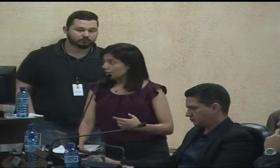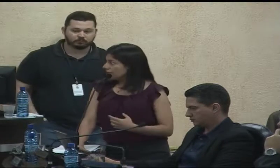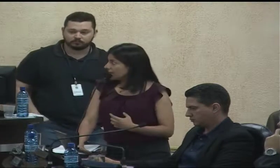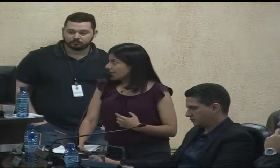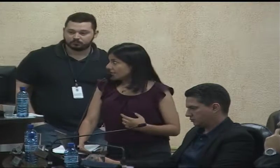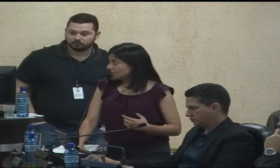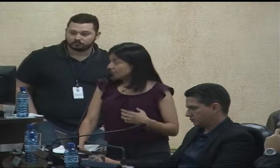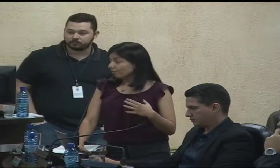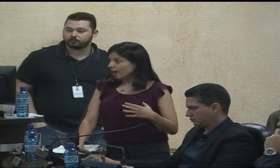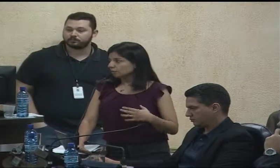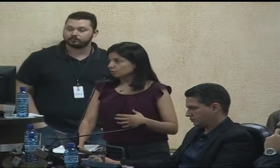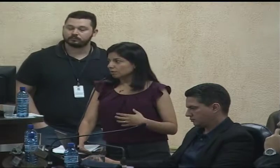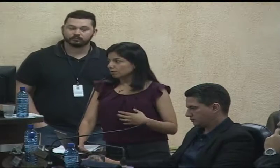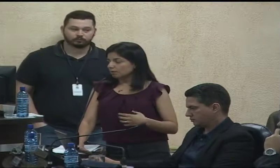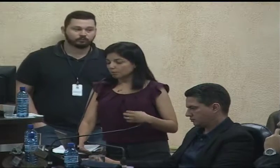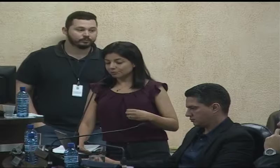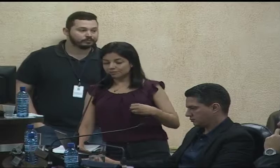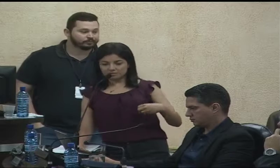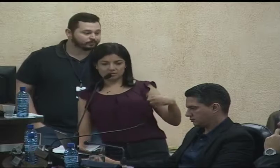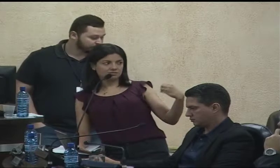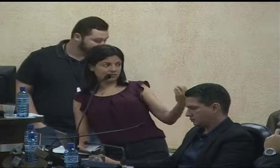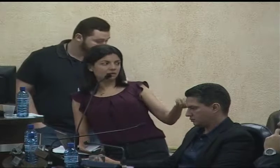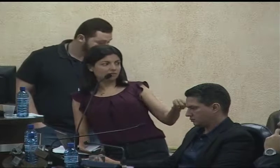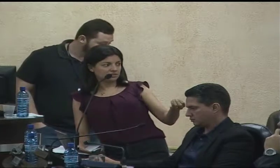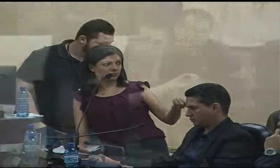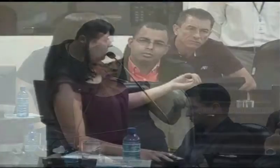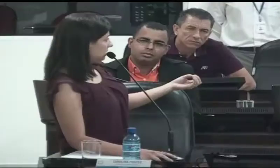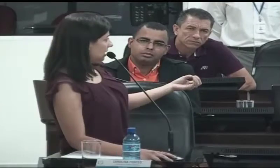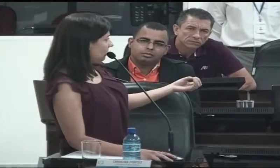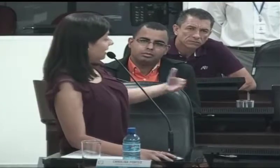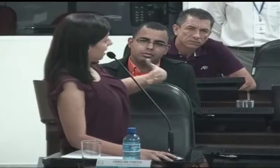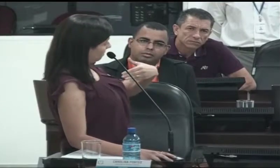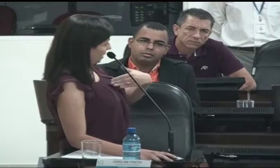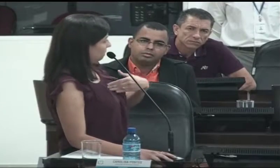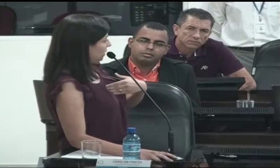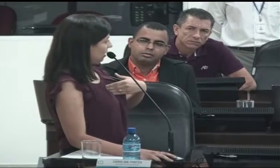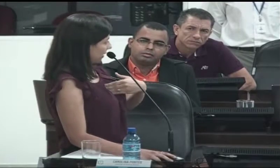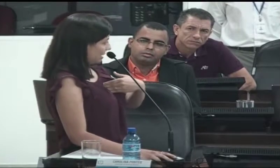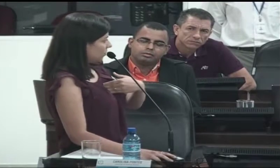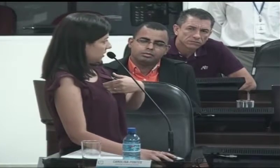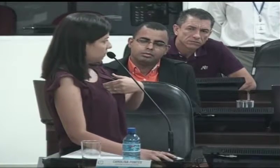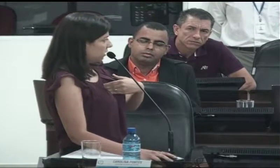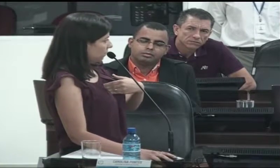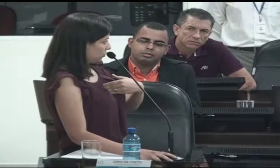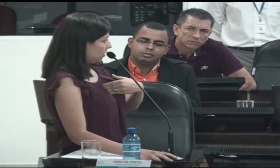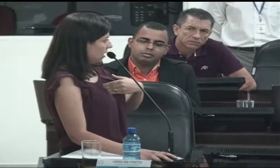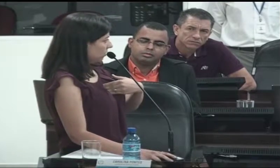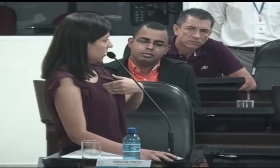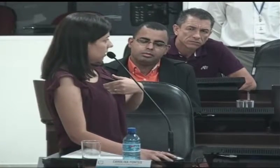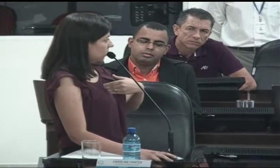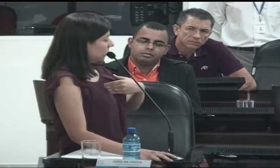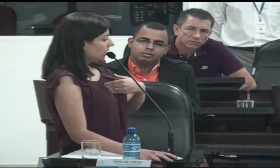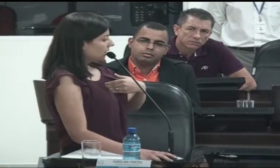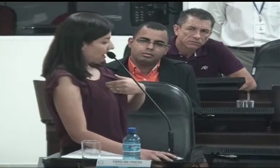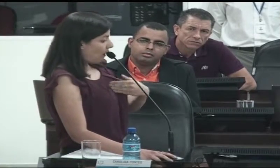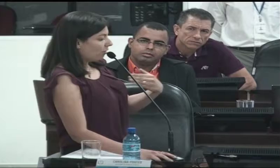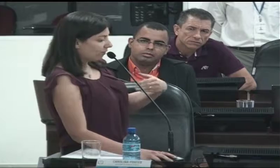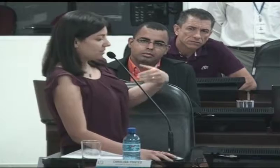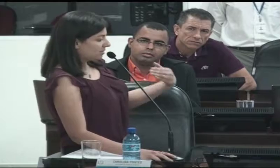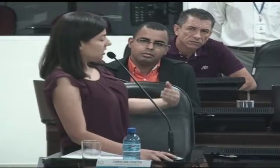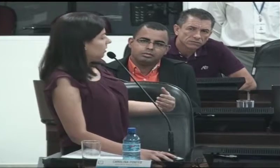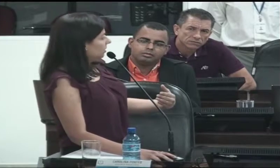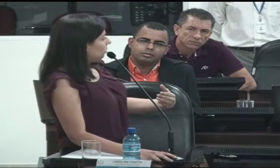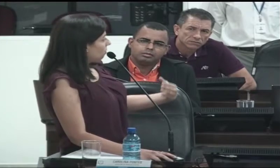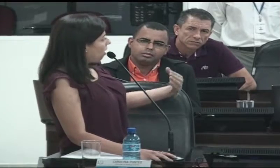deixou, de fato, muito entristecida com a exposição, é que, na minha opinião, na minha concepção pessoal,